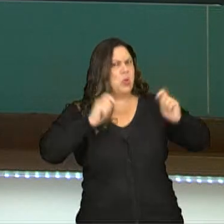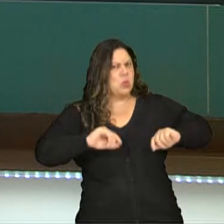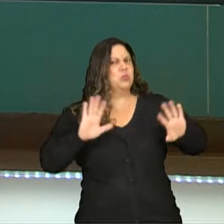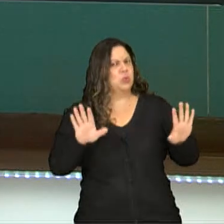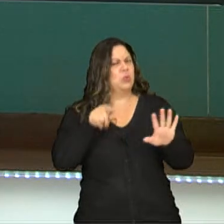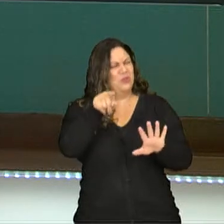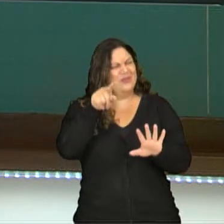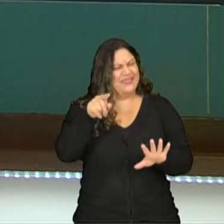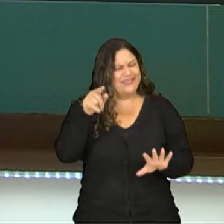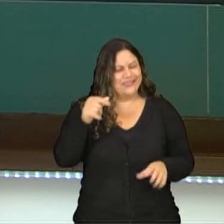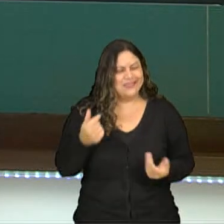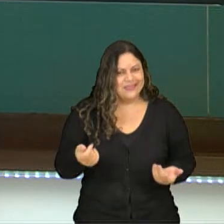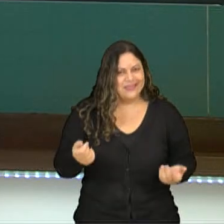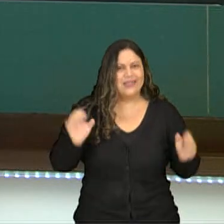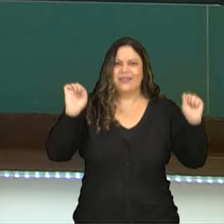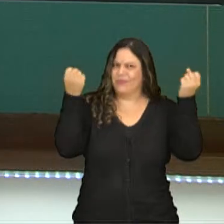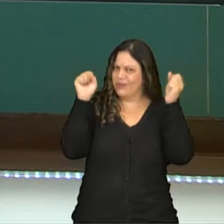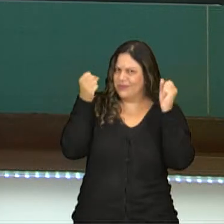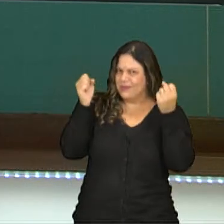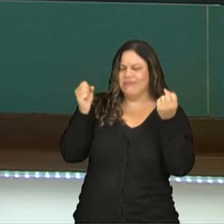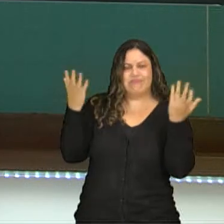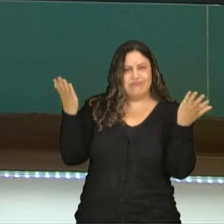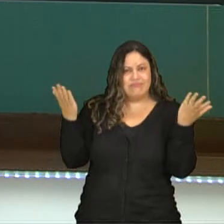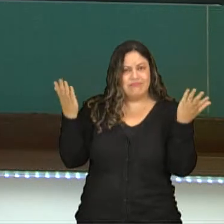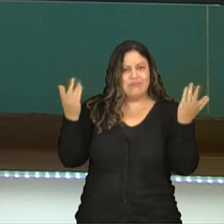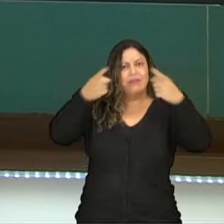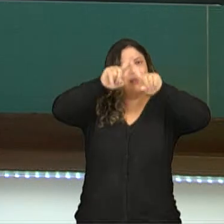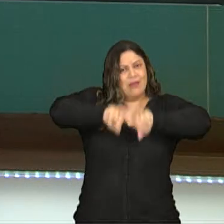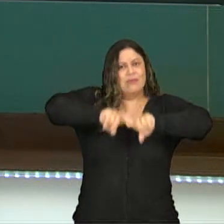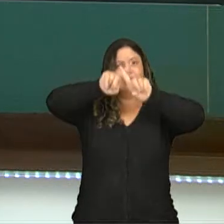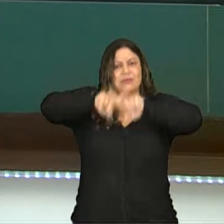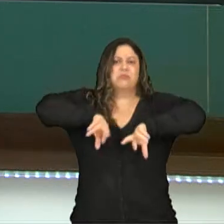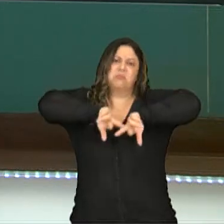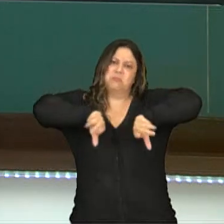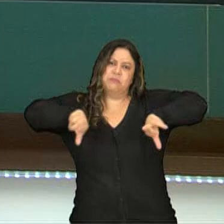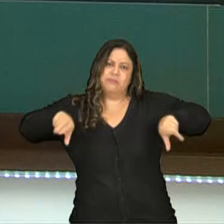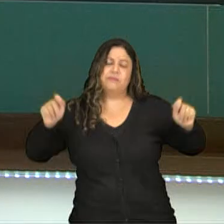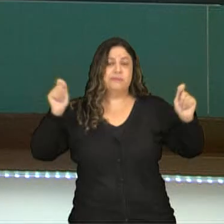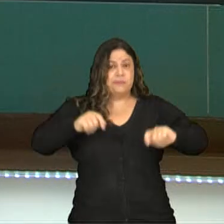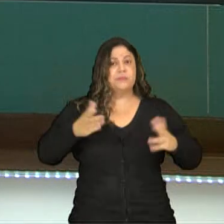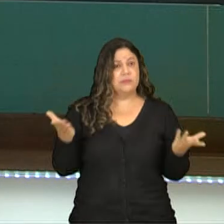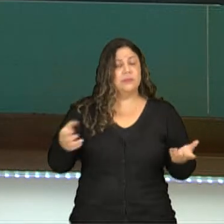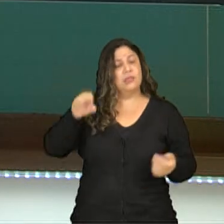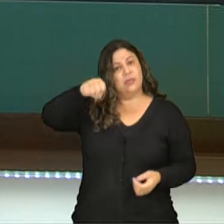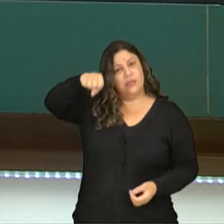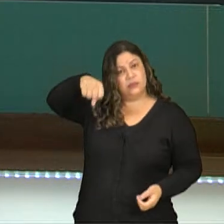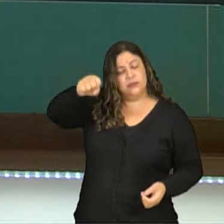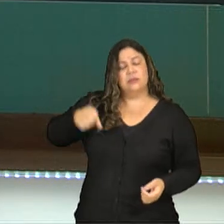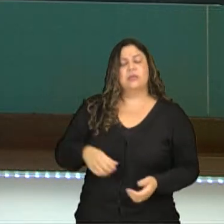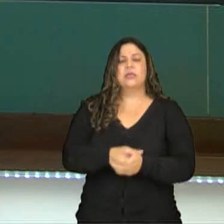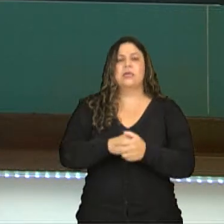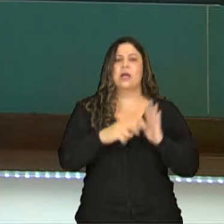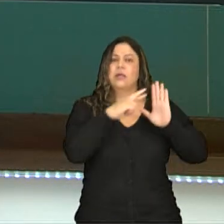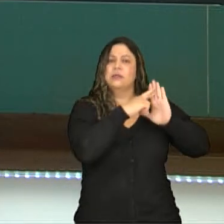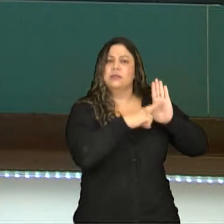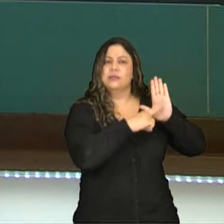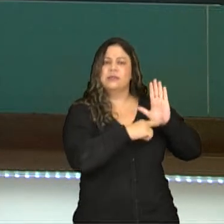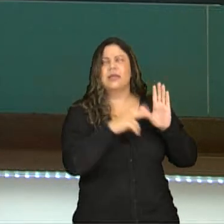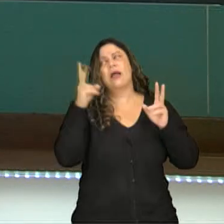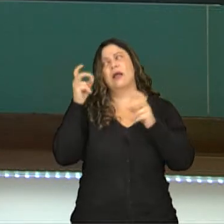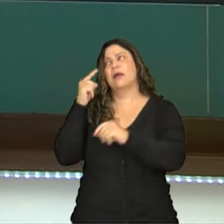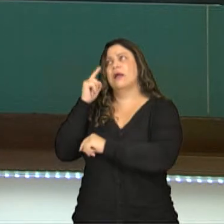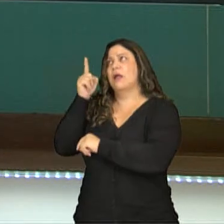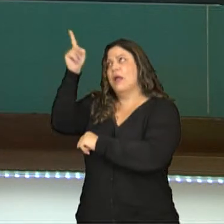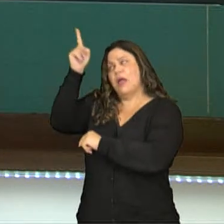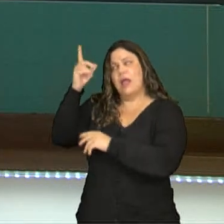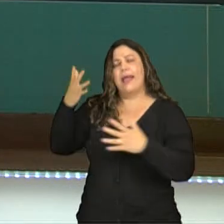estão praticando esporte? Sim, né? Não quer dizer que essa definição diz que precisa da destreza, que não quer dizer que você